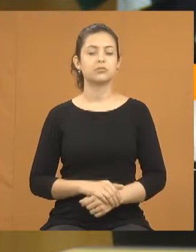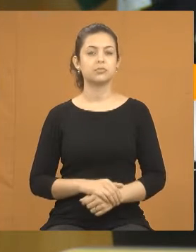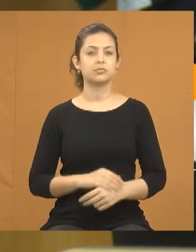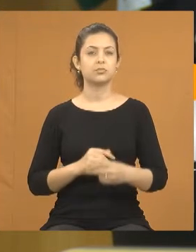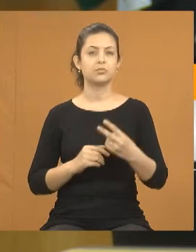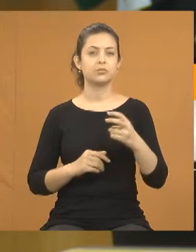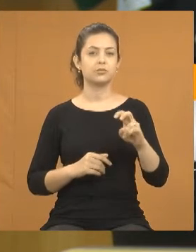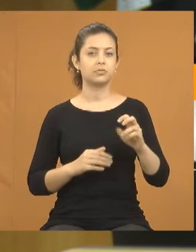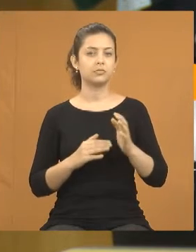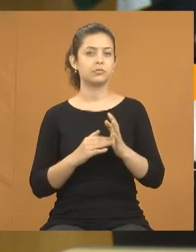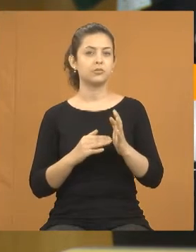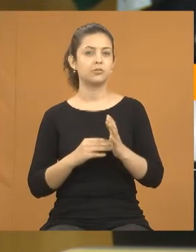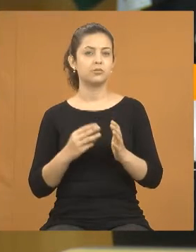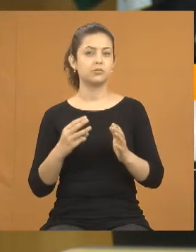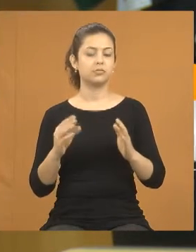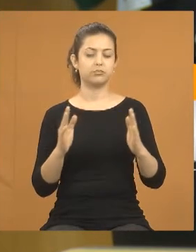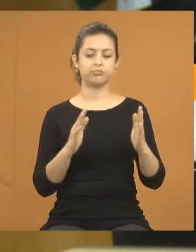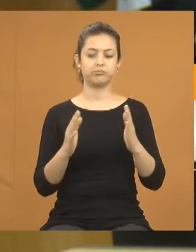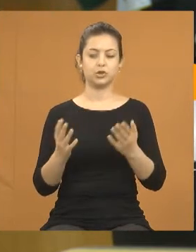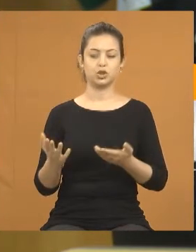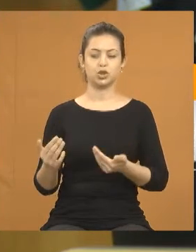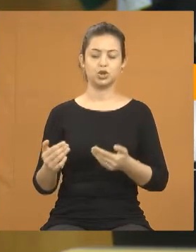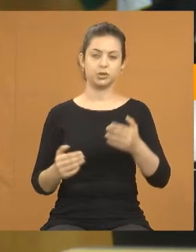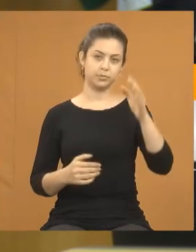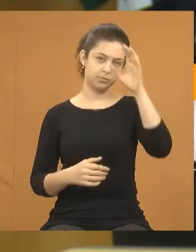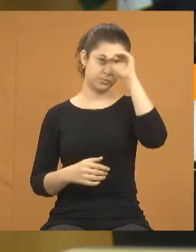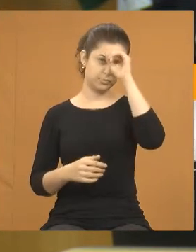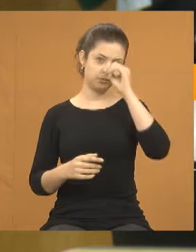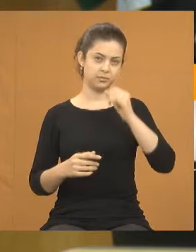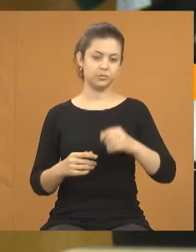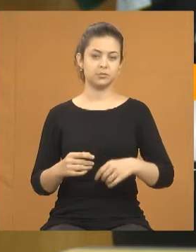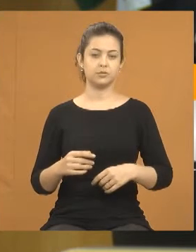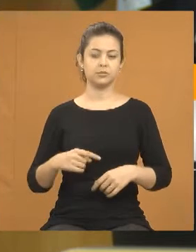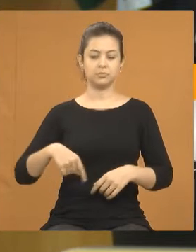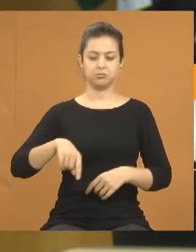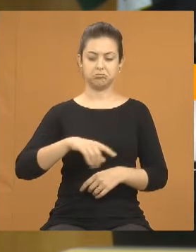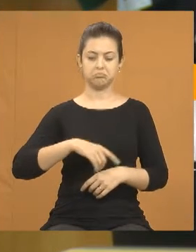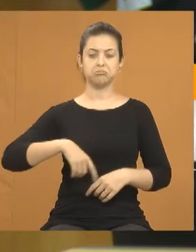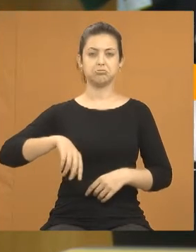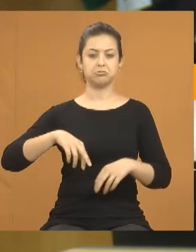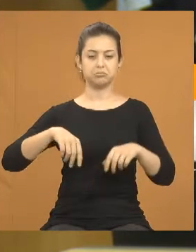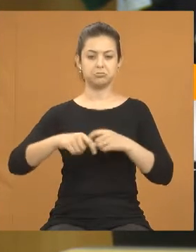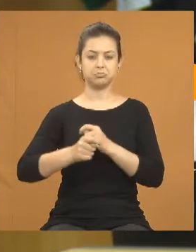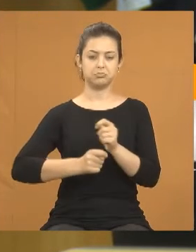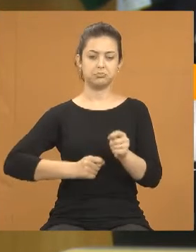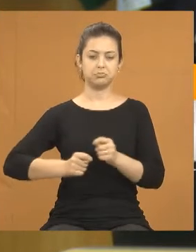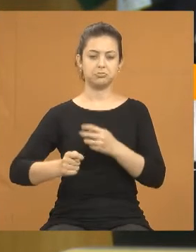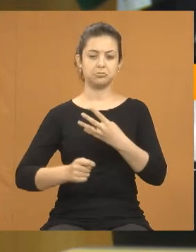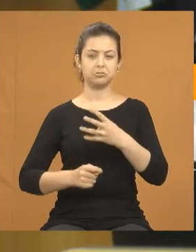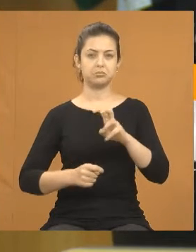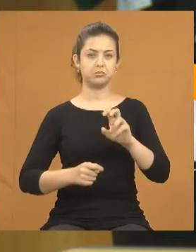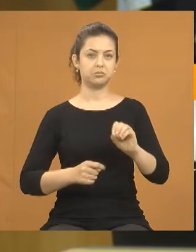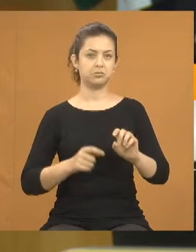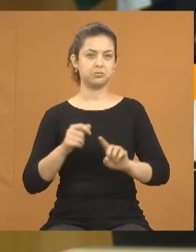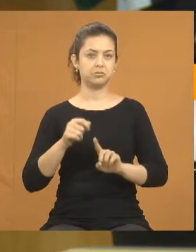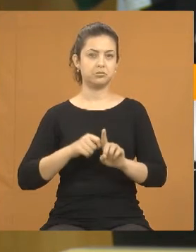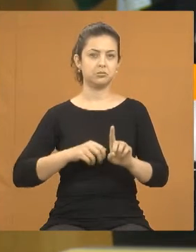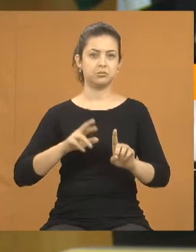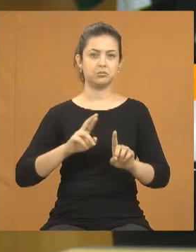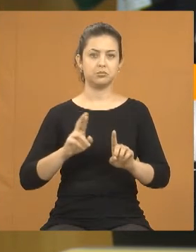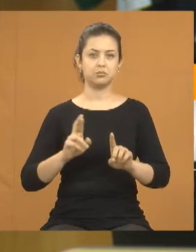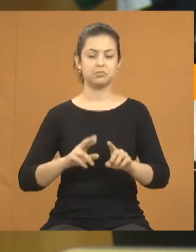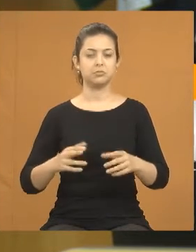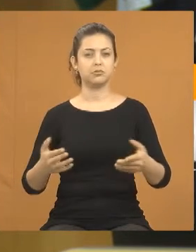de 25 a 30 jovem aprendiz na catraca, ganhando R$ 450 por mês, que